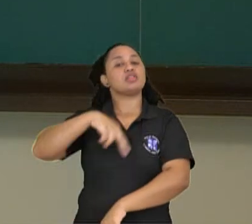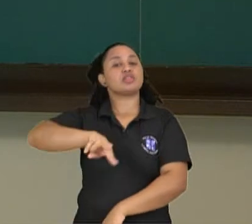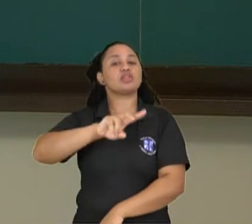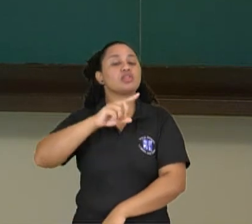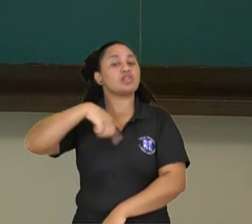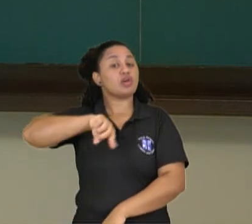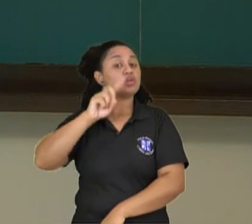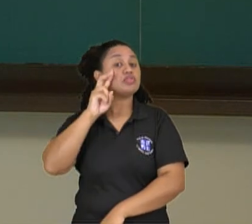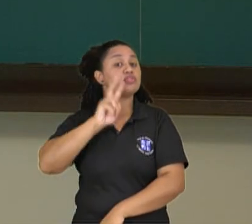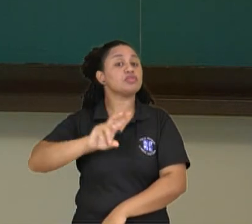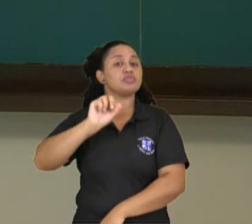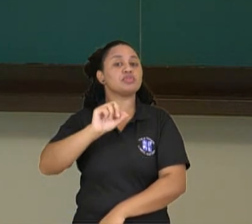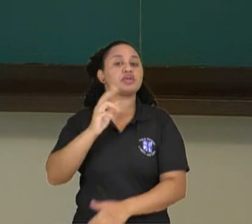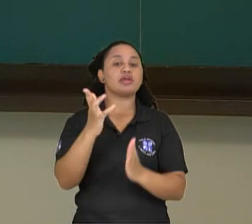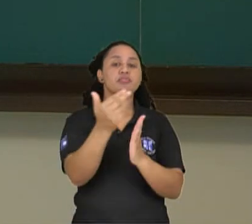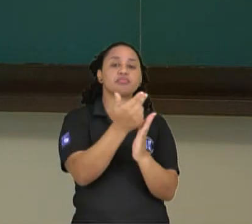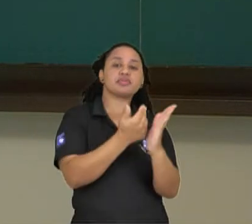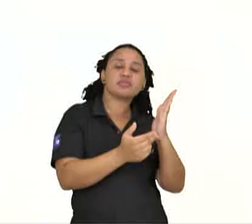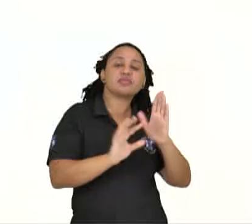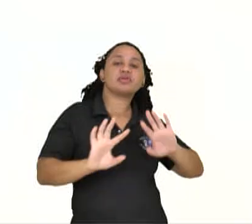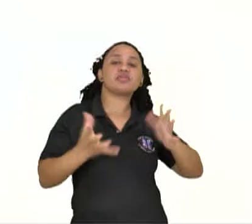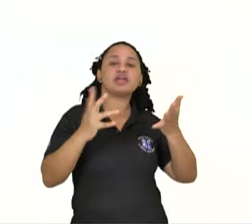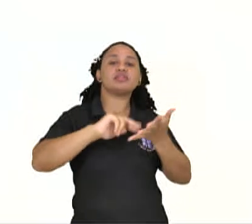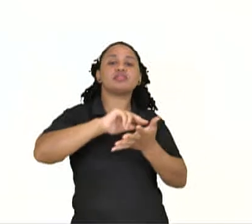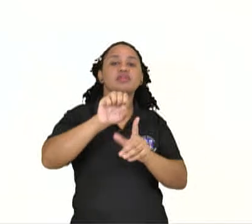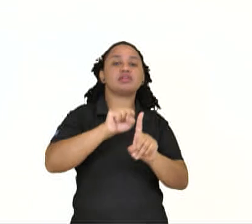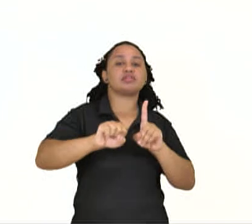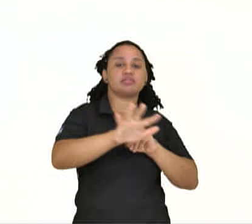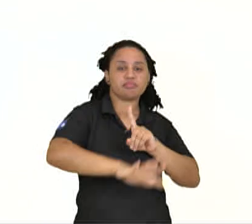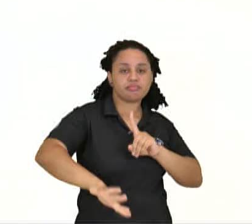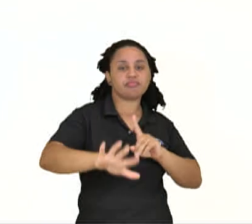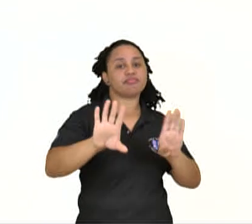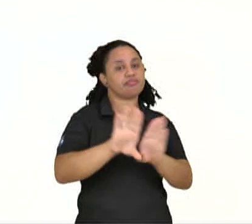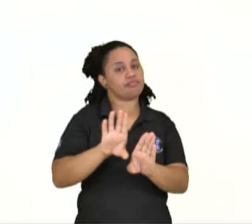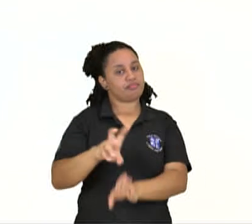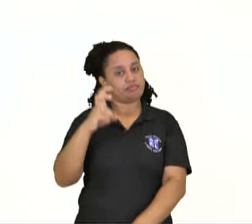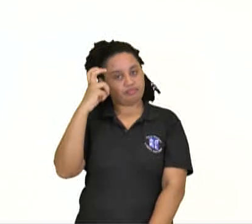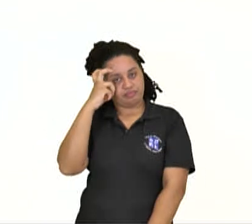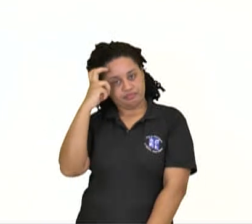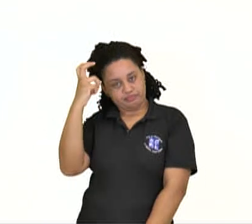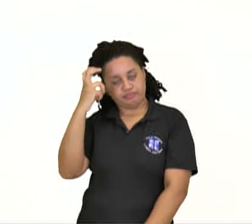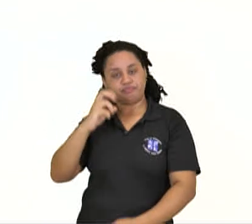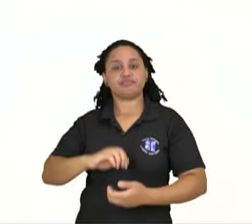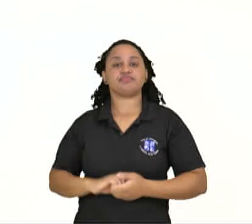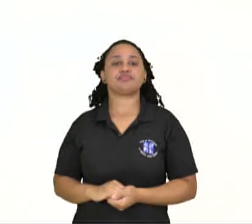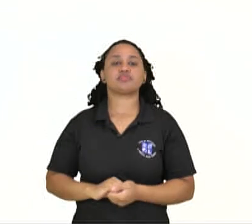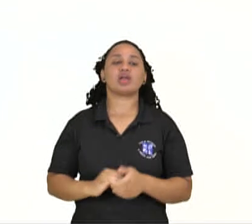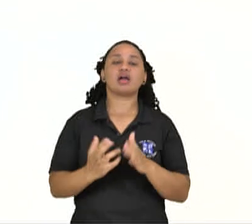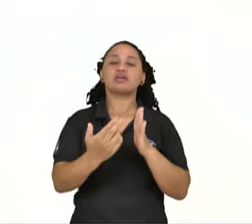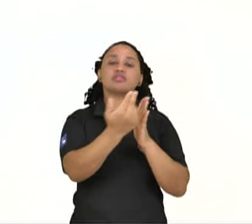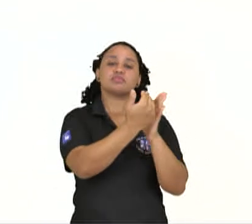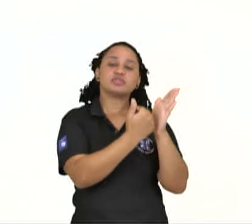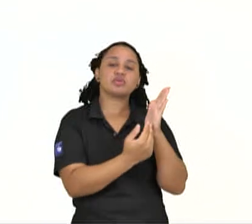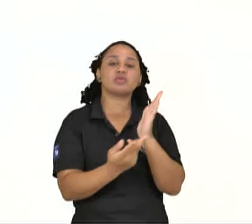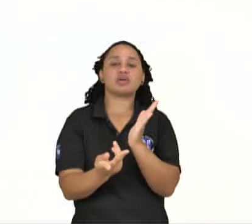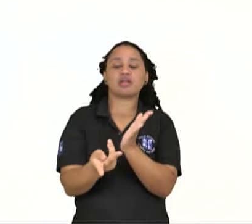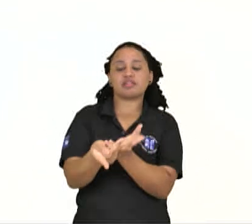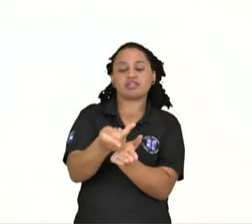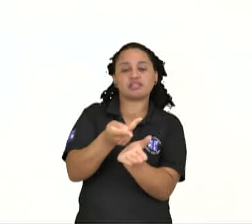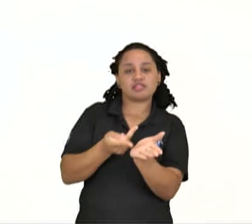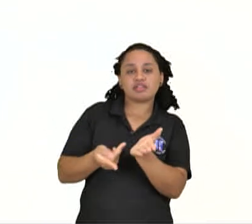e materiais. Então, a arte, ela faz parte da vida do ser humano desde